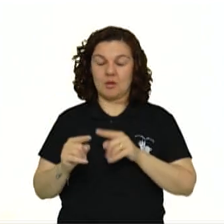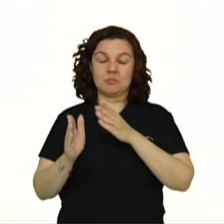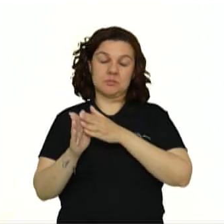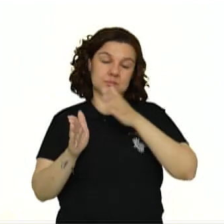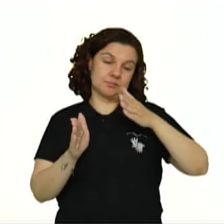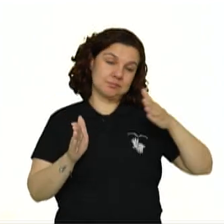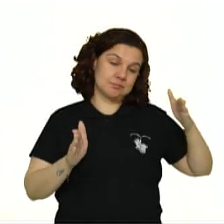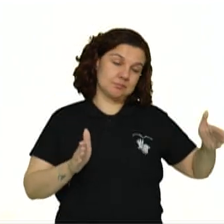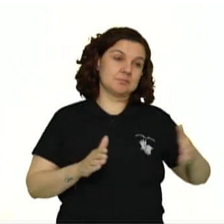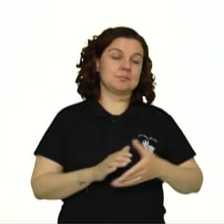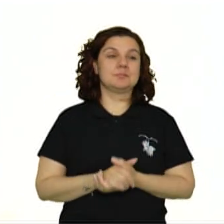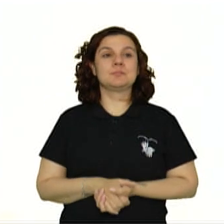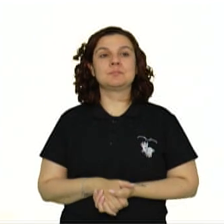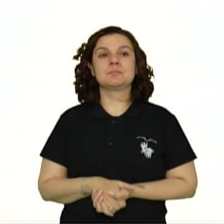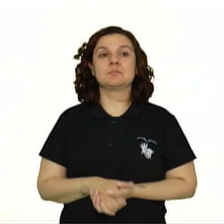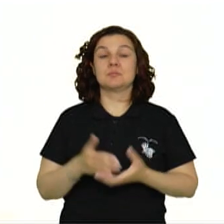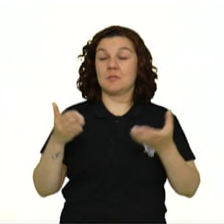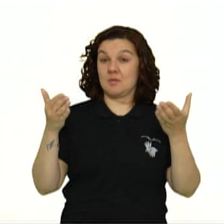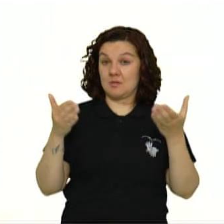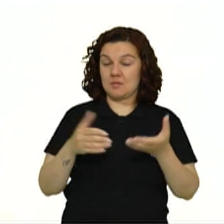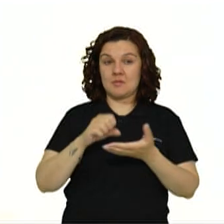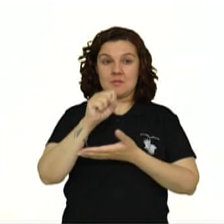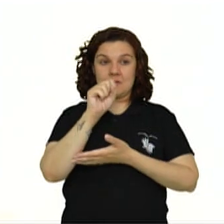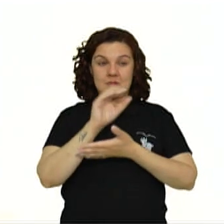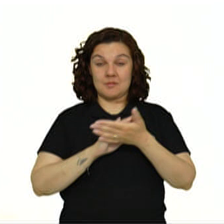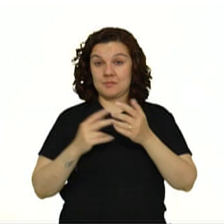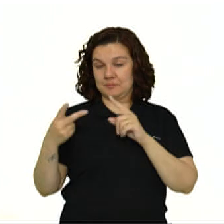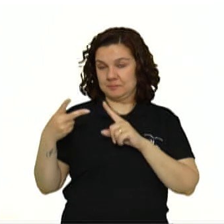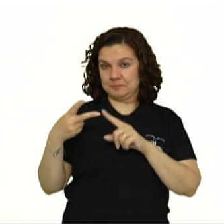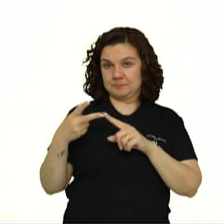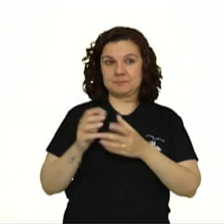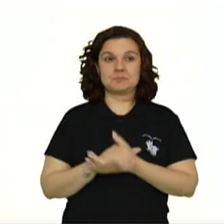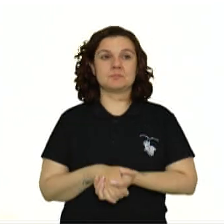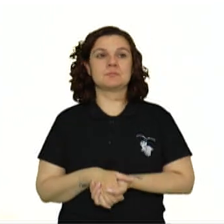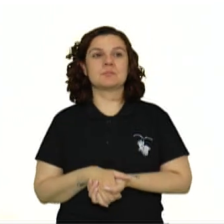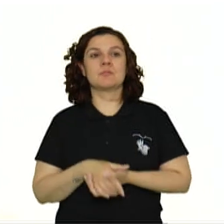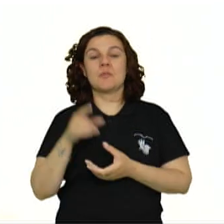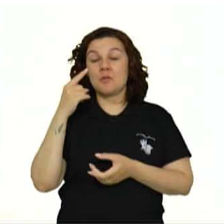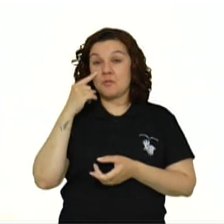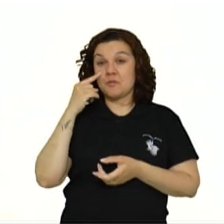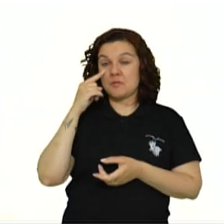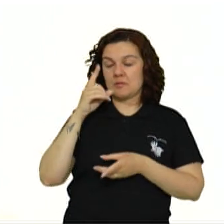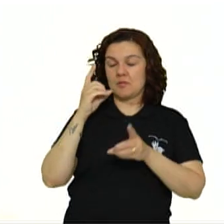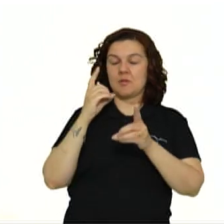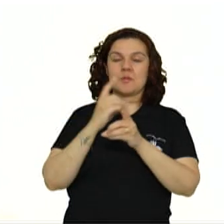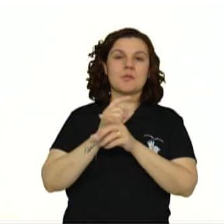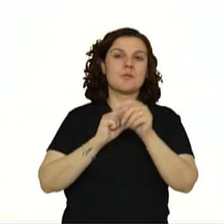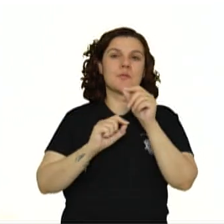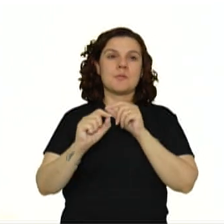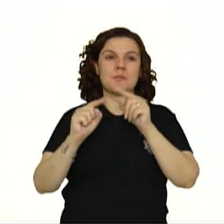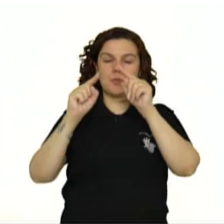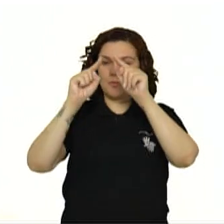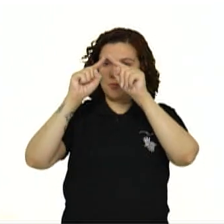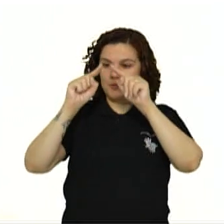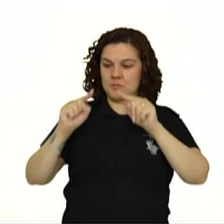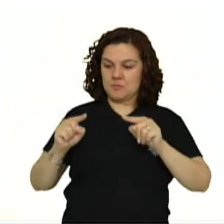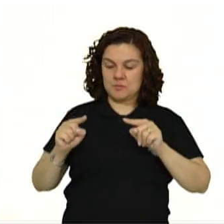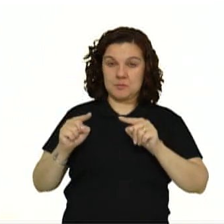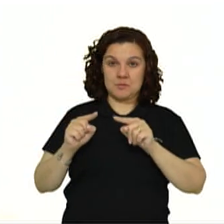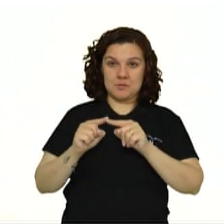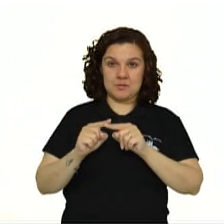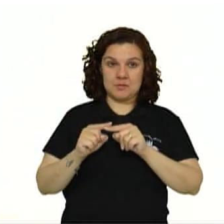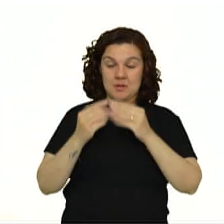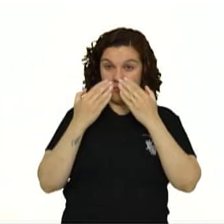chegar nelas, tá bom? Nesse exercício 2, você vai ter um triângulo